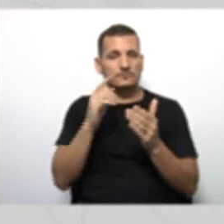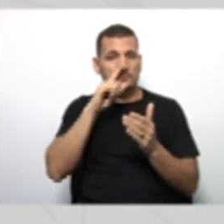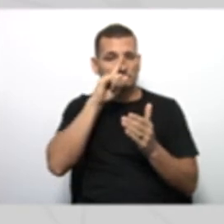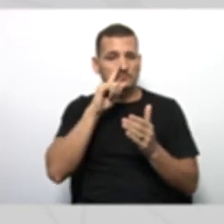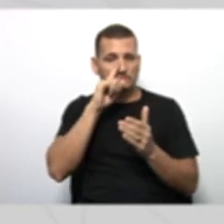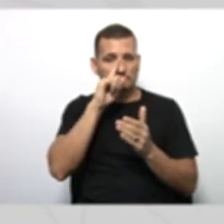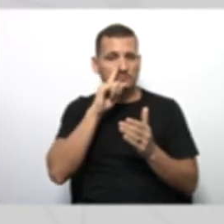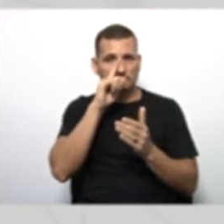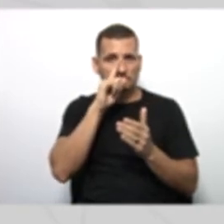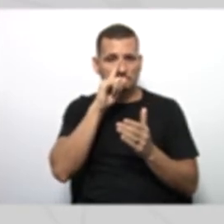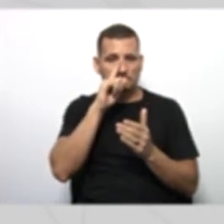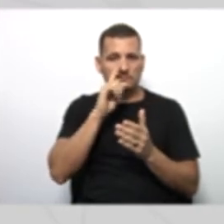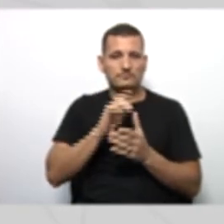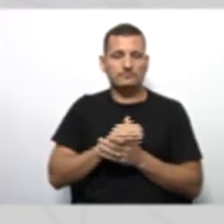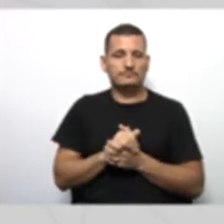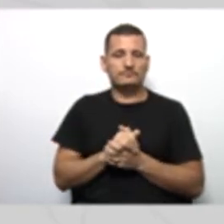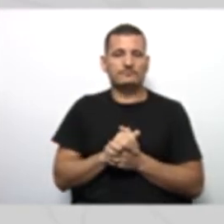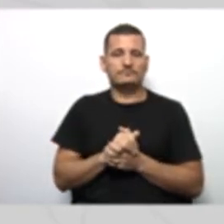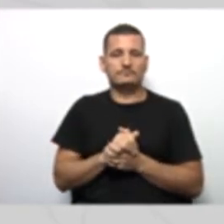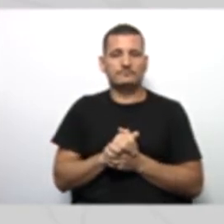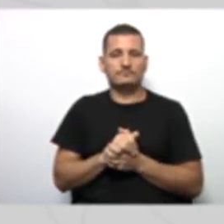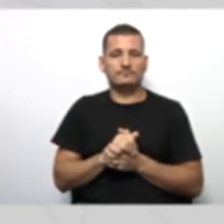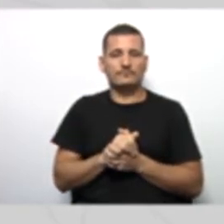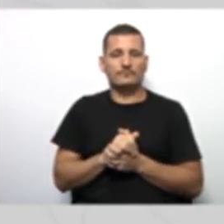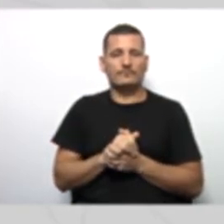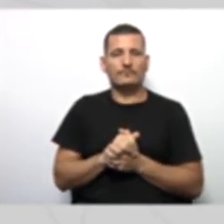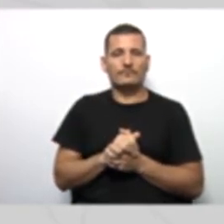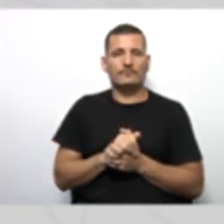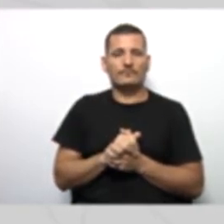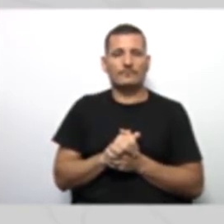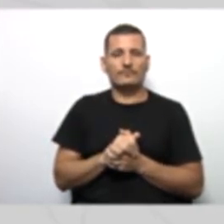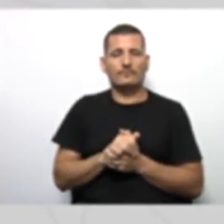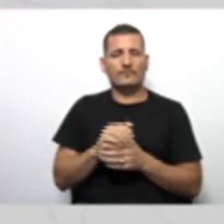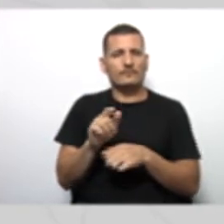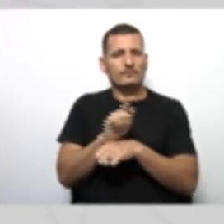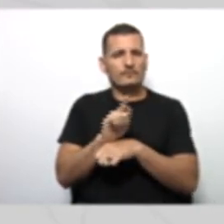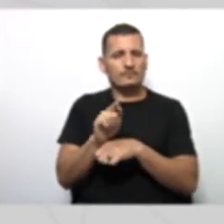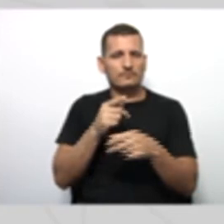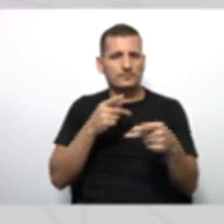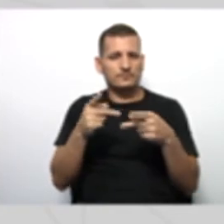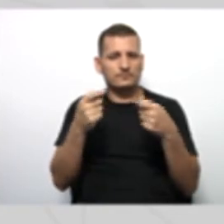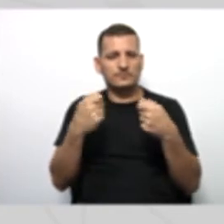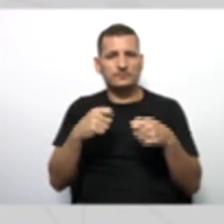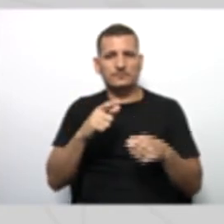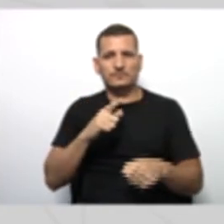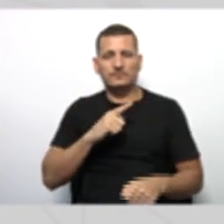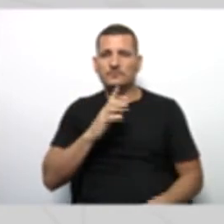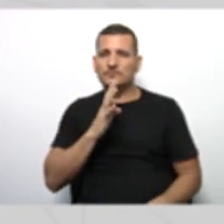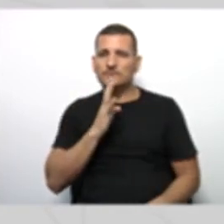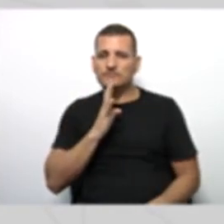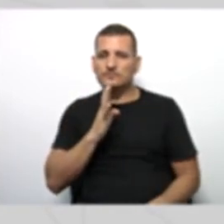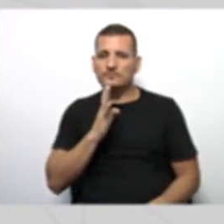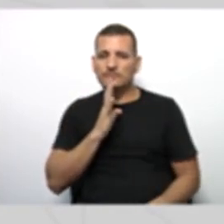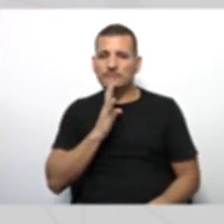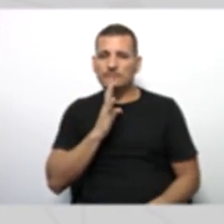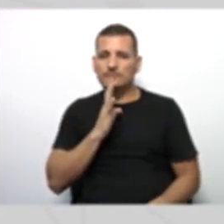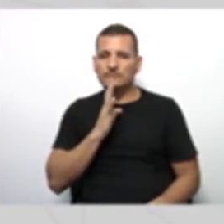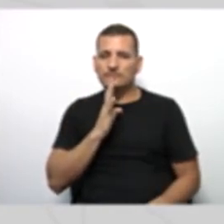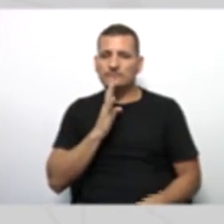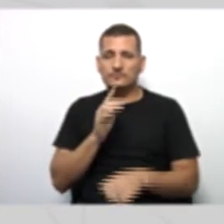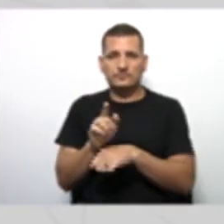seu projeto. Agora, professor Ademar, a gente vai entrar aí na nossa atividade de hoje. Eu espero que vocês tenham aí conseguido fazer